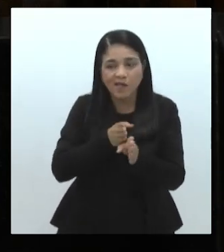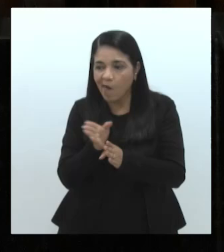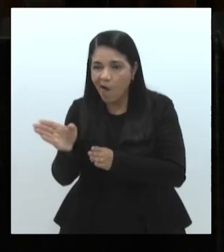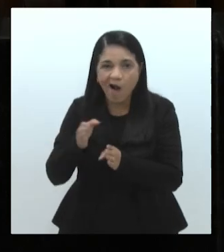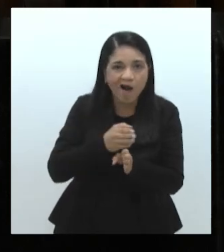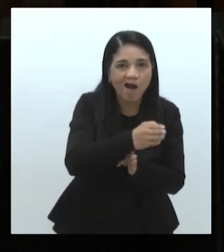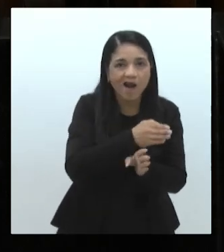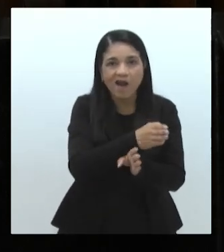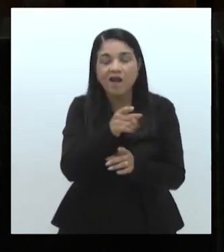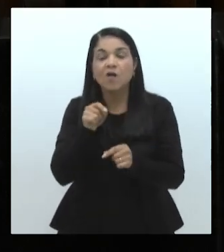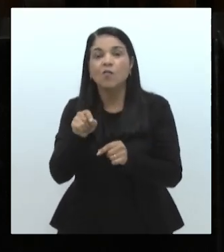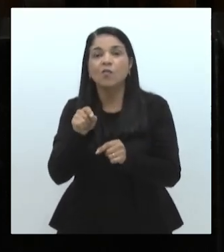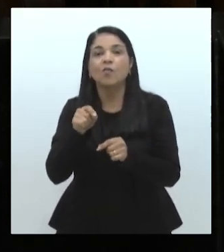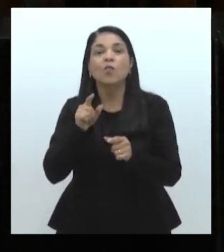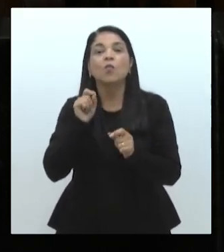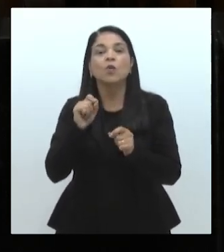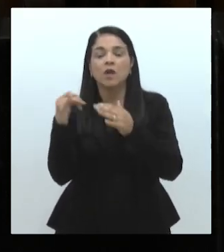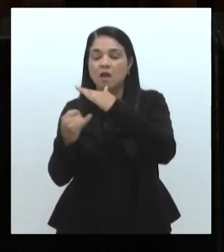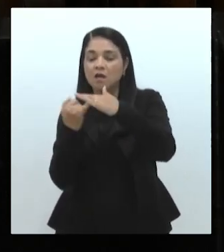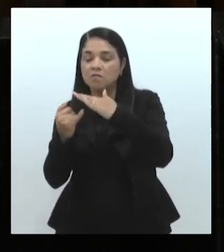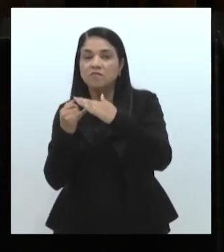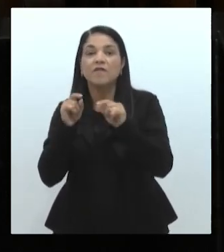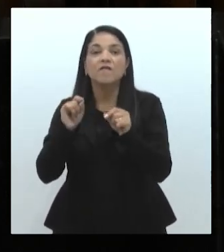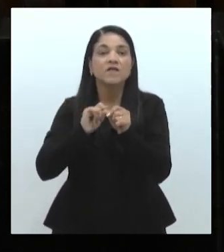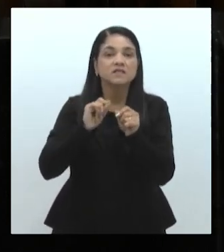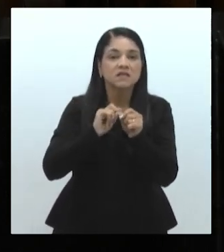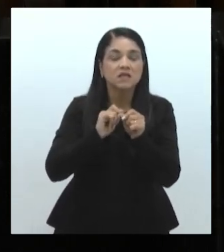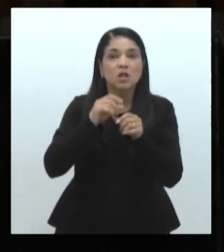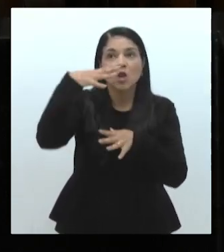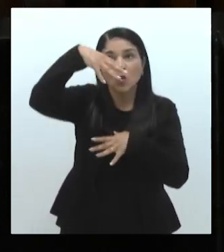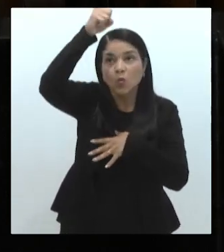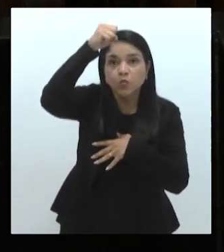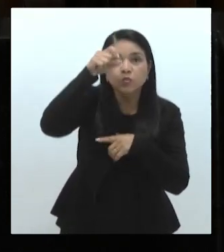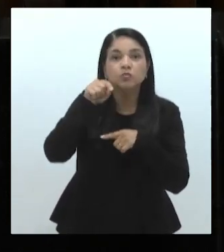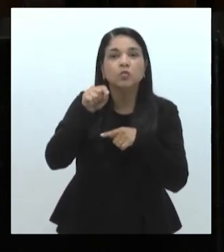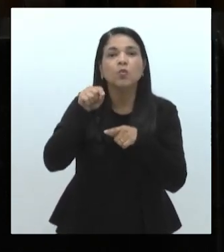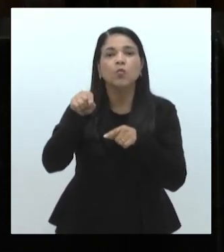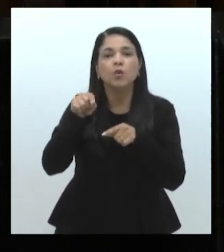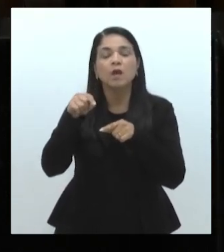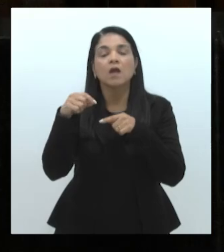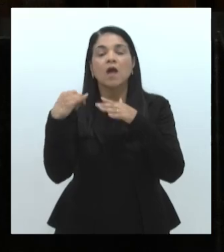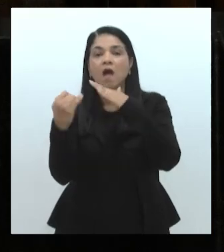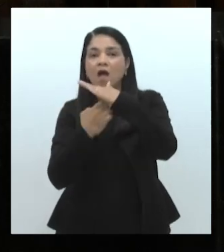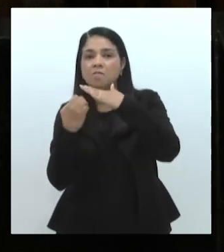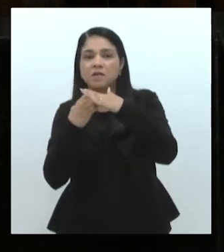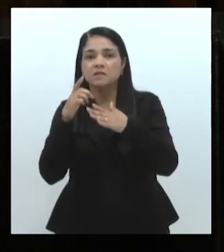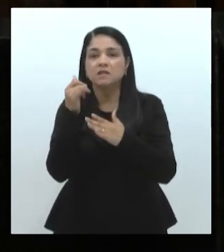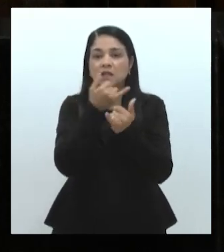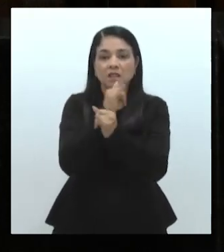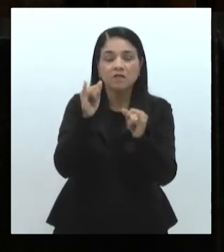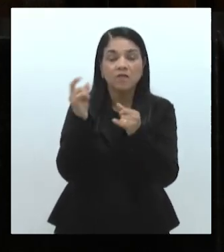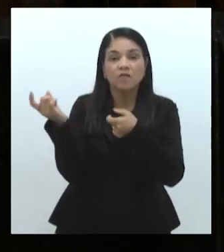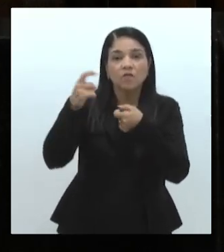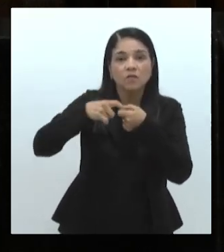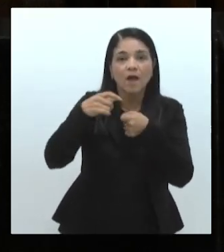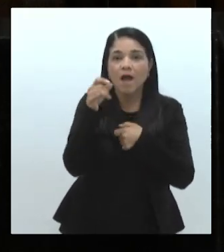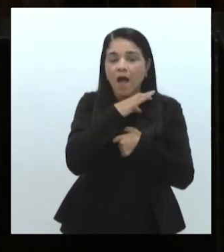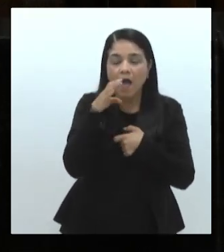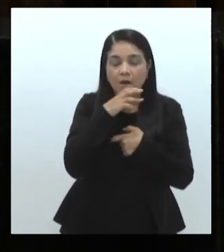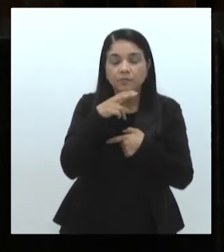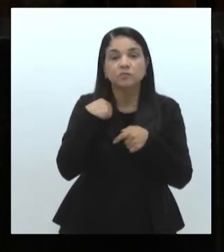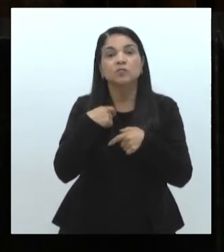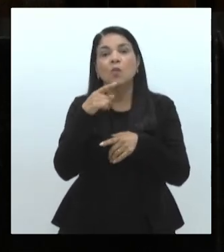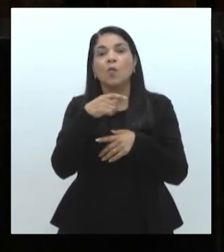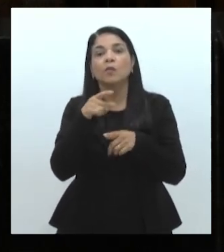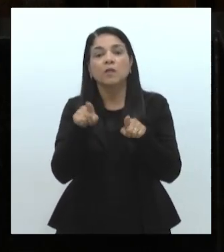orienta o que cada órgão vai fazer. Acabou a luz, qual é o procedimento para que a concessionária de energia retome isso mais rápido? Qual é o papel da prefeitura